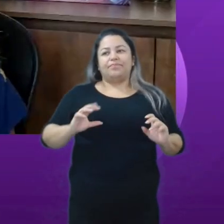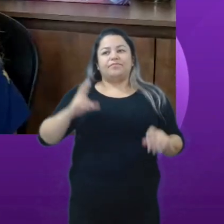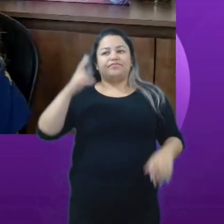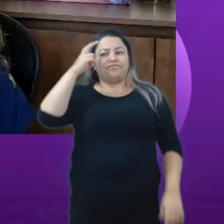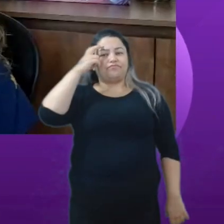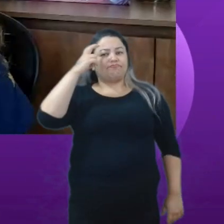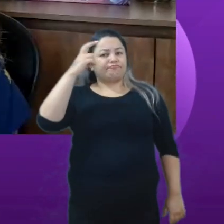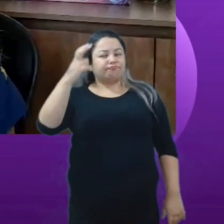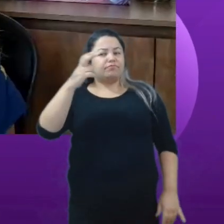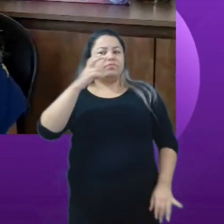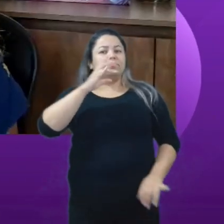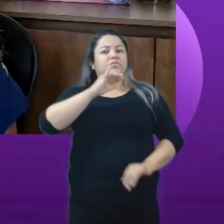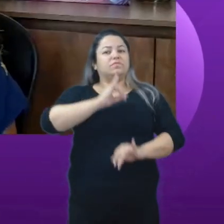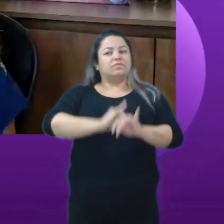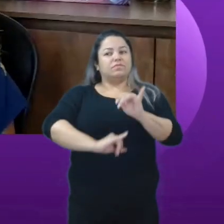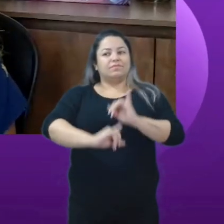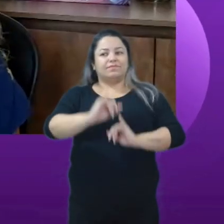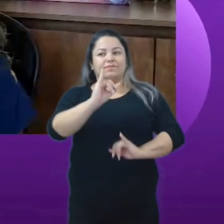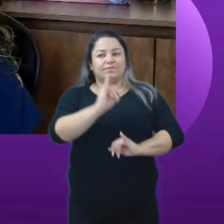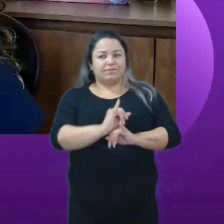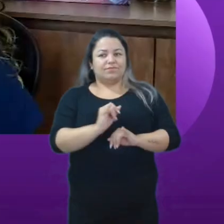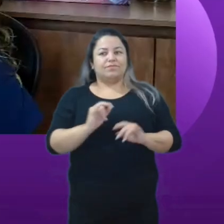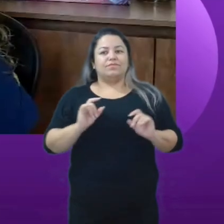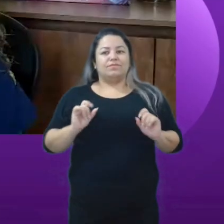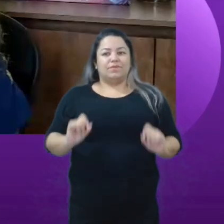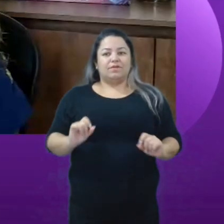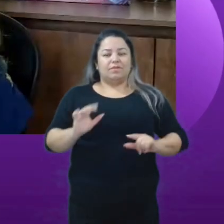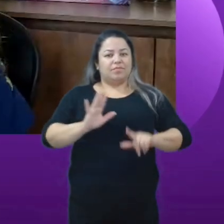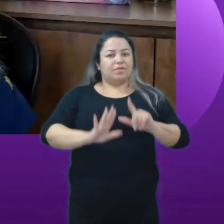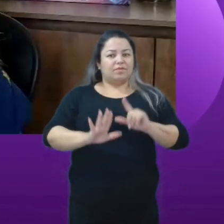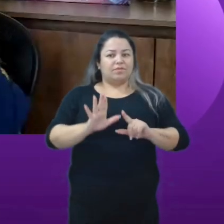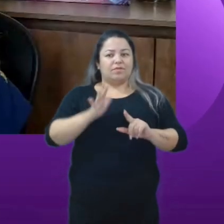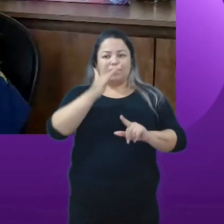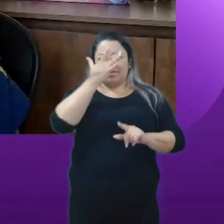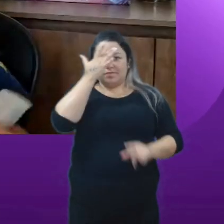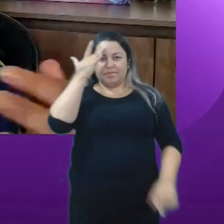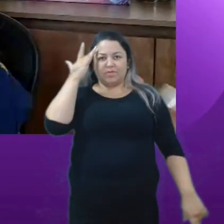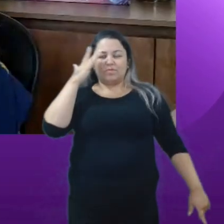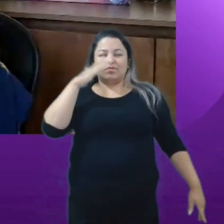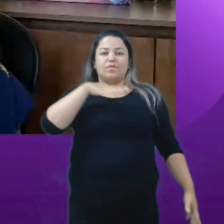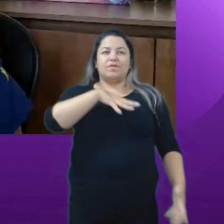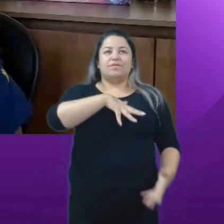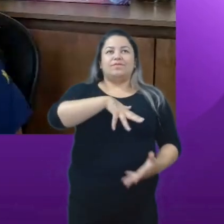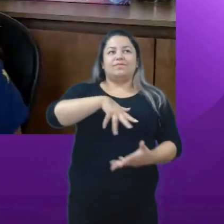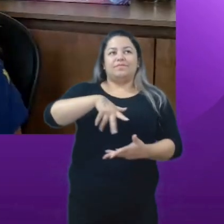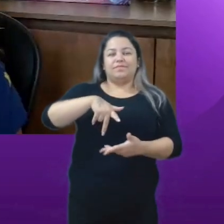essa integração da pessoa e mundo digital,